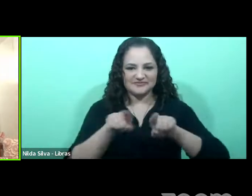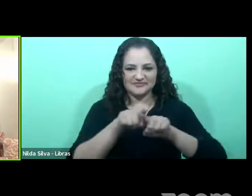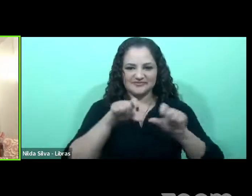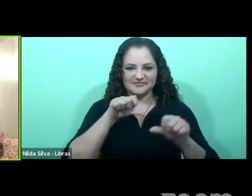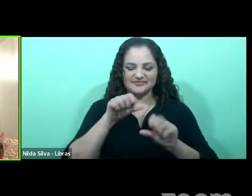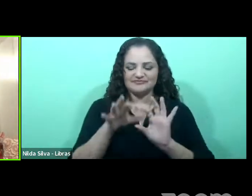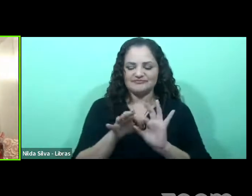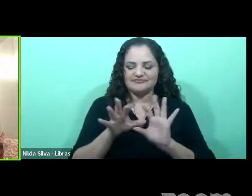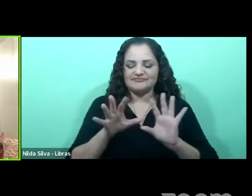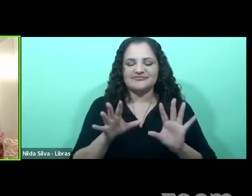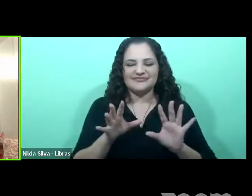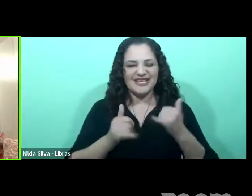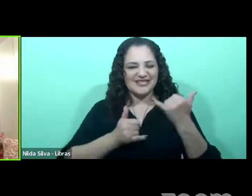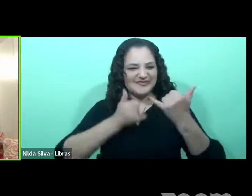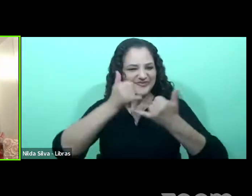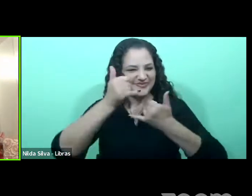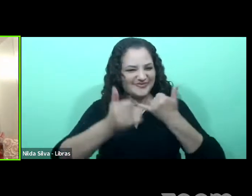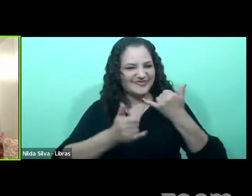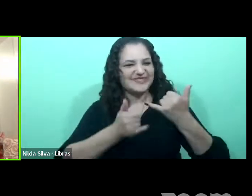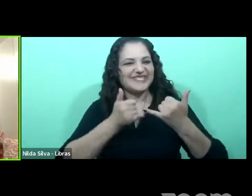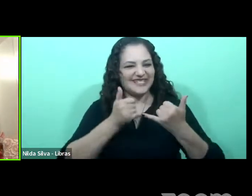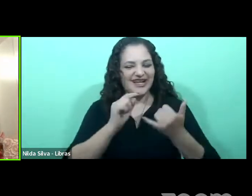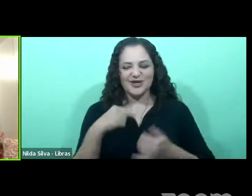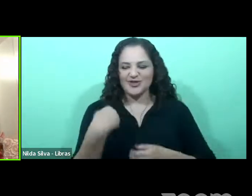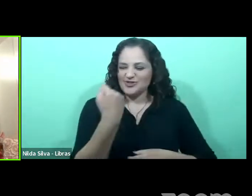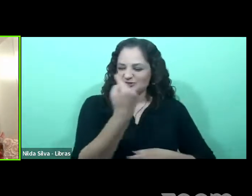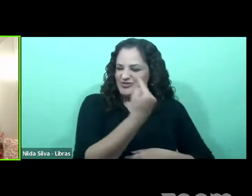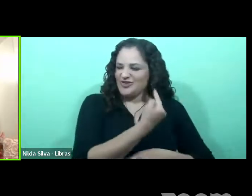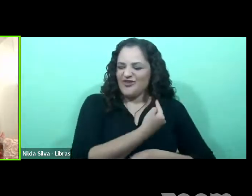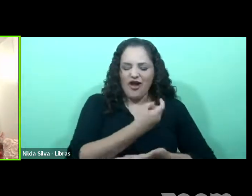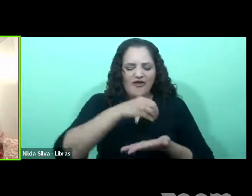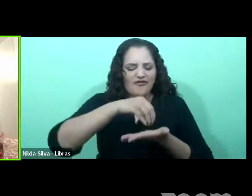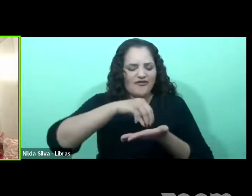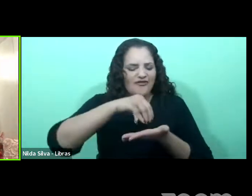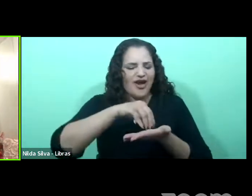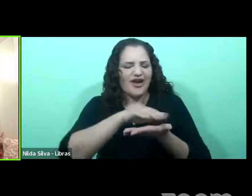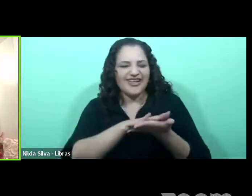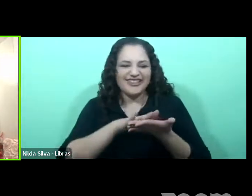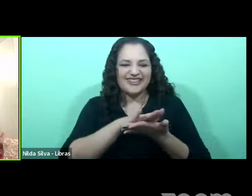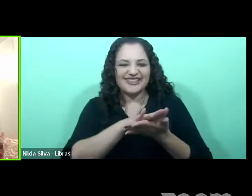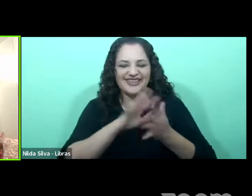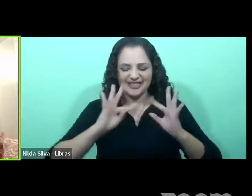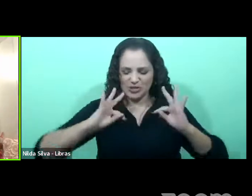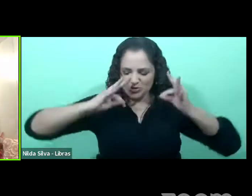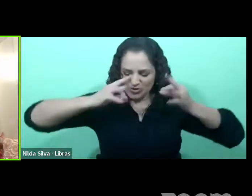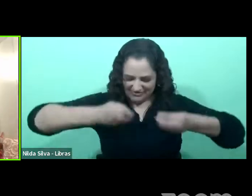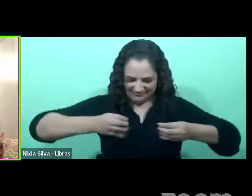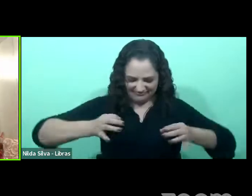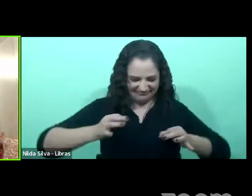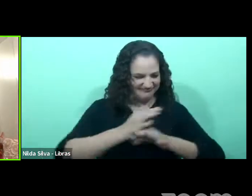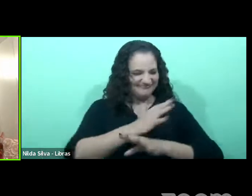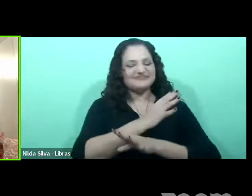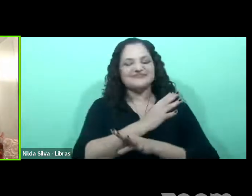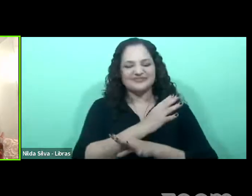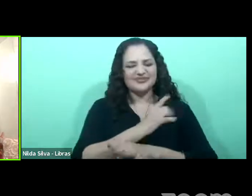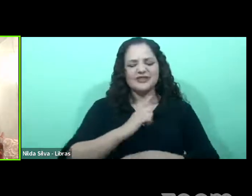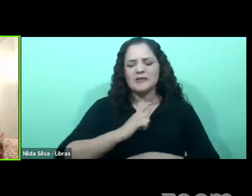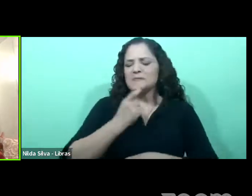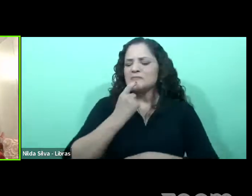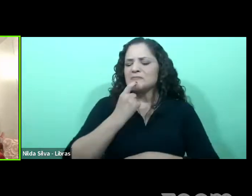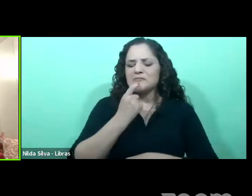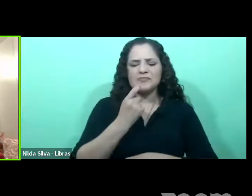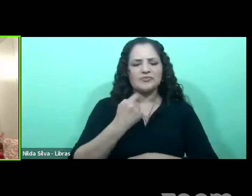estamos inteiros. Tem pouquíssimos dias que fizemos uma homenagem a Lígia Ortélio, aos 90 anos